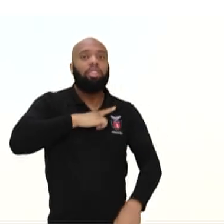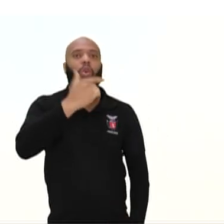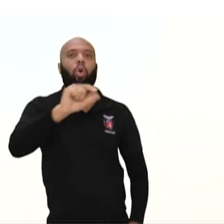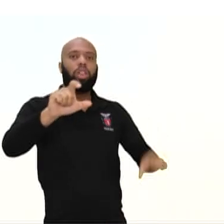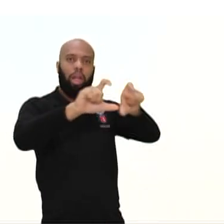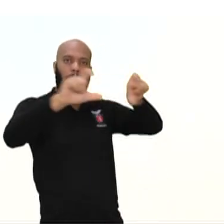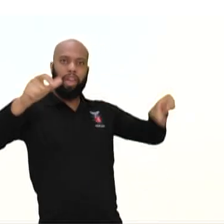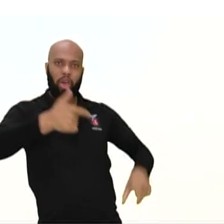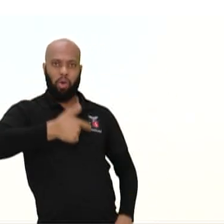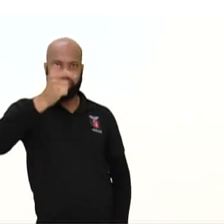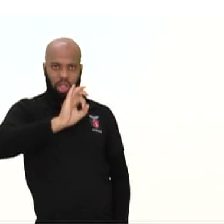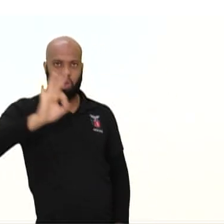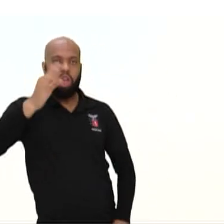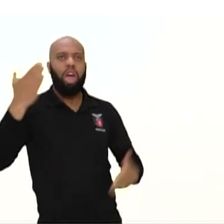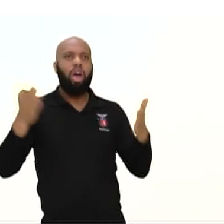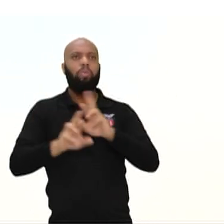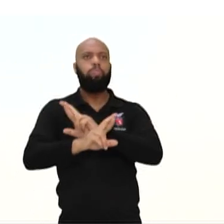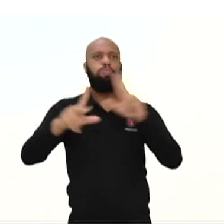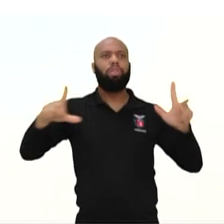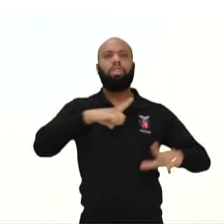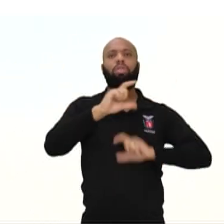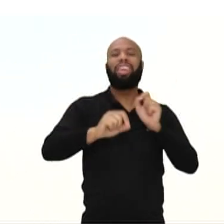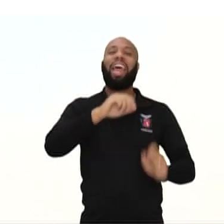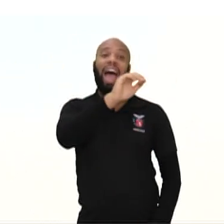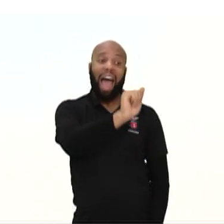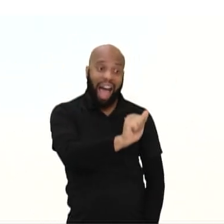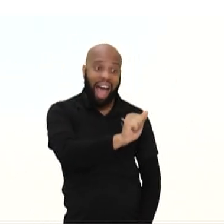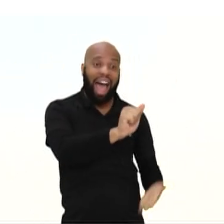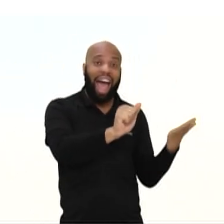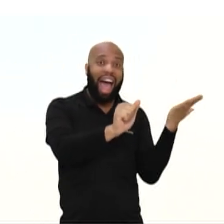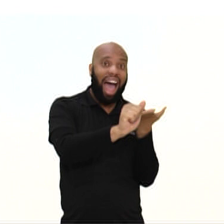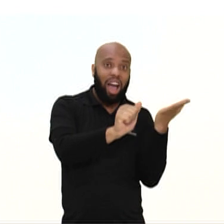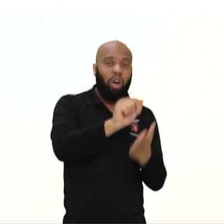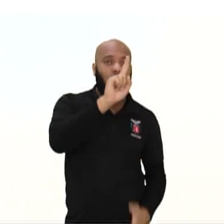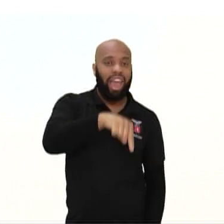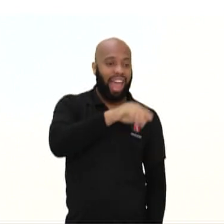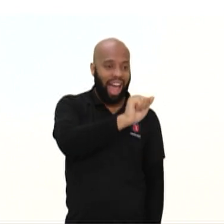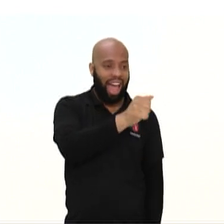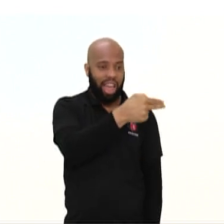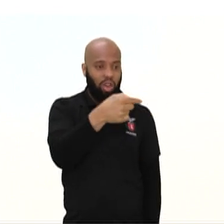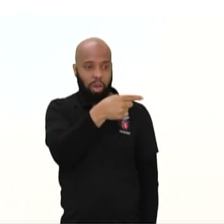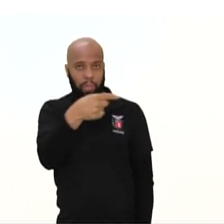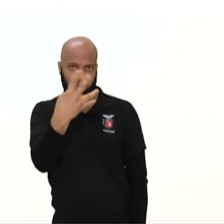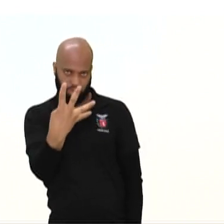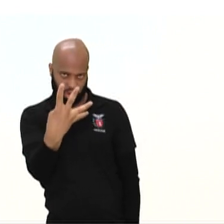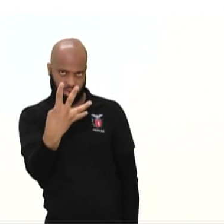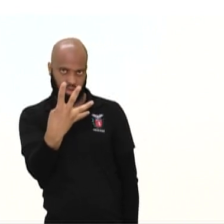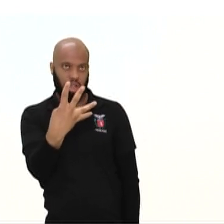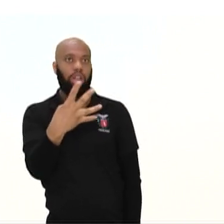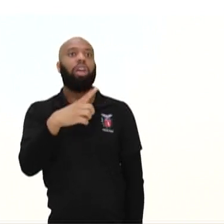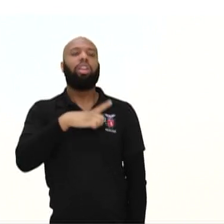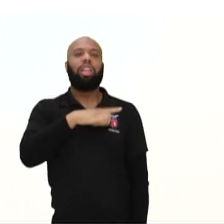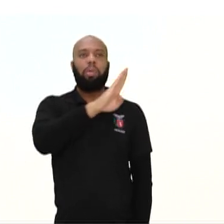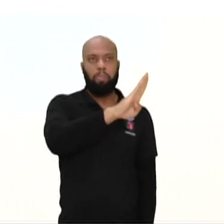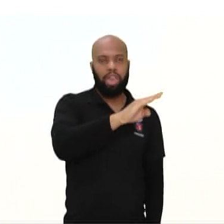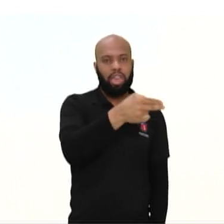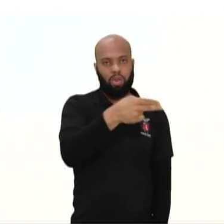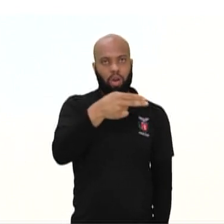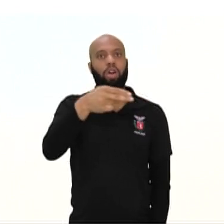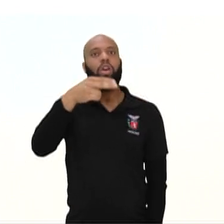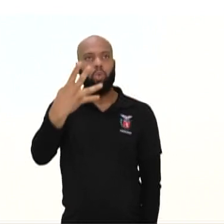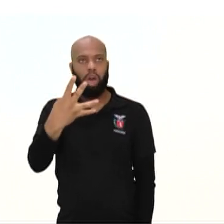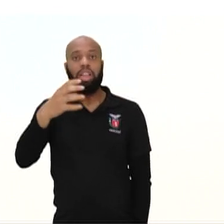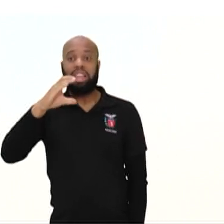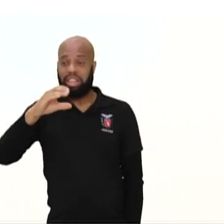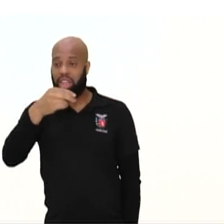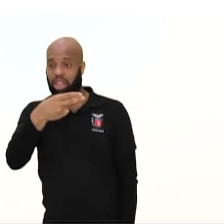equação, só que dessa vez um pouquinho diferente, porque a gente tem aqui o a que vale menos 4, o a é negativo, o b vale 4 e o